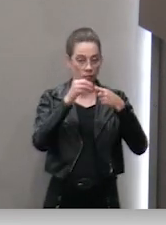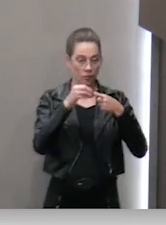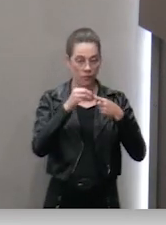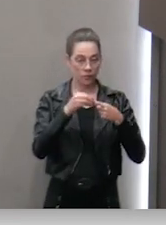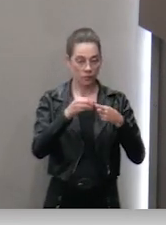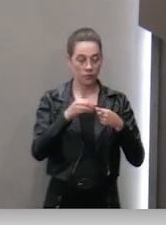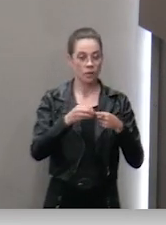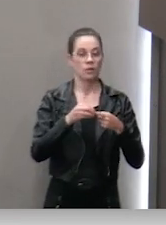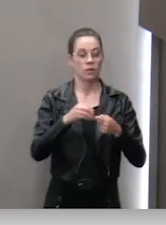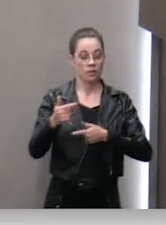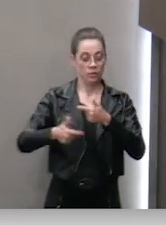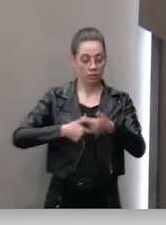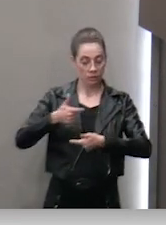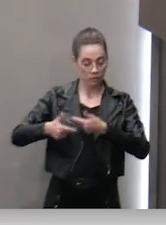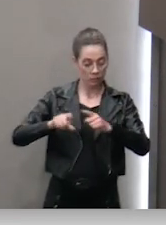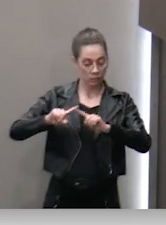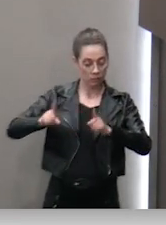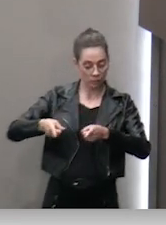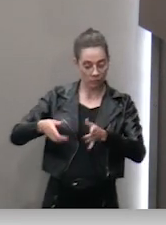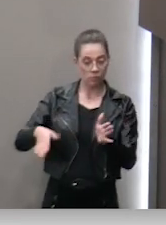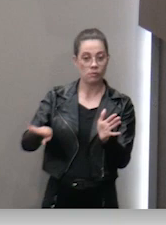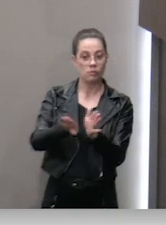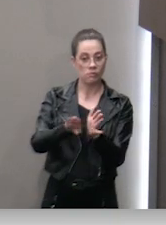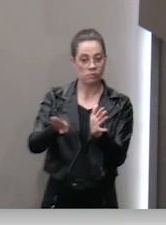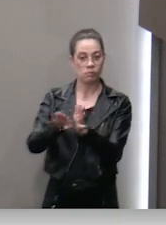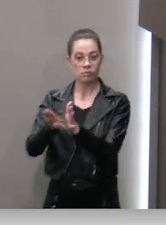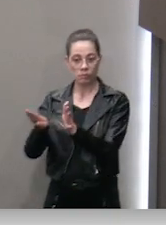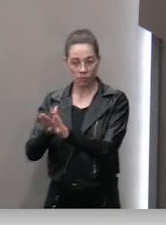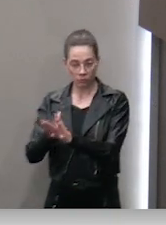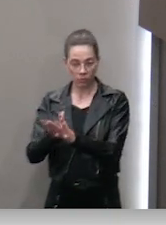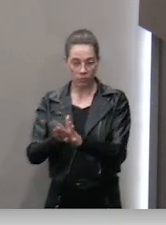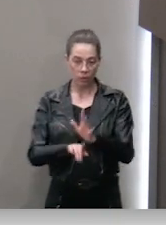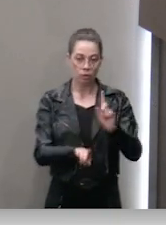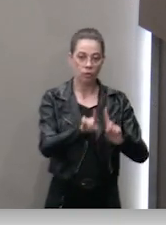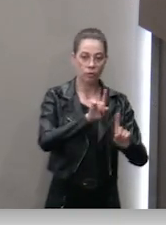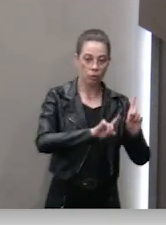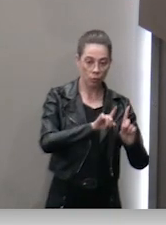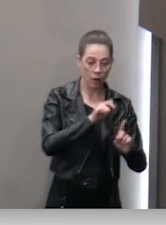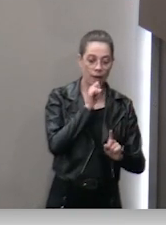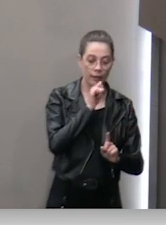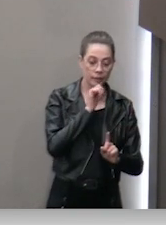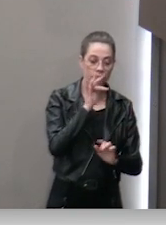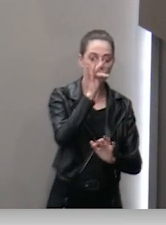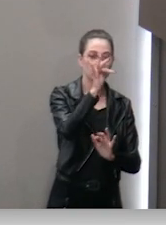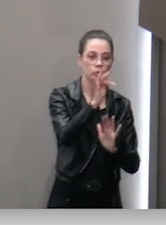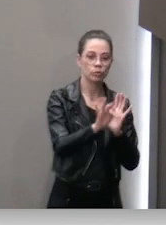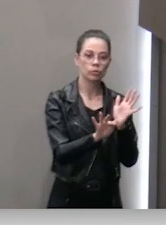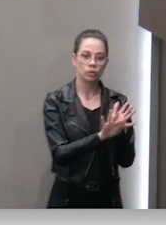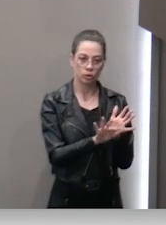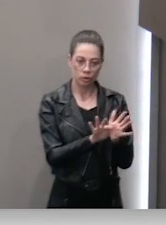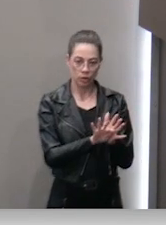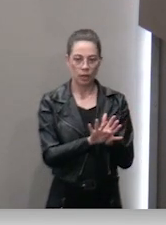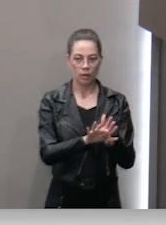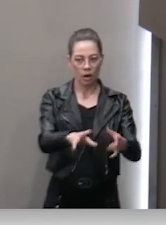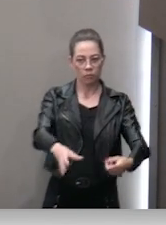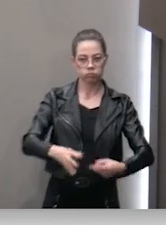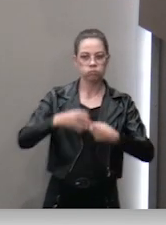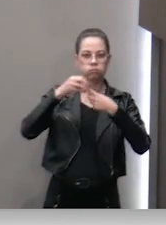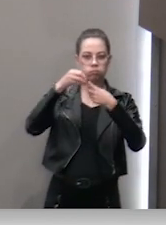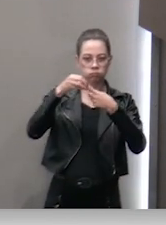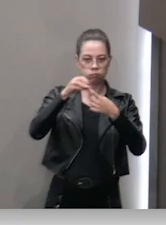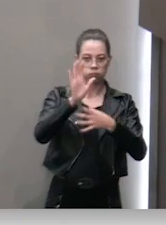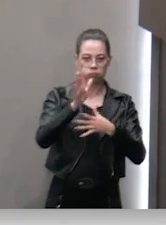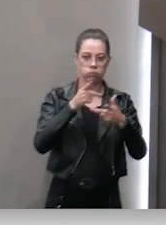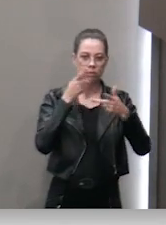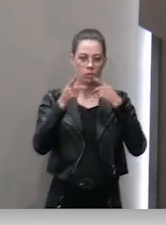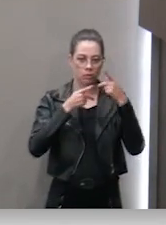Principalmente os servidores, os que estão chegando e os que haverão de chegar. O alicerce, Jorge Tomé,